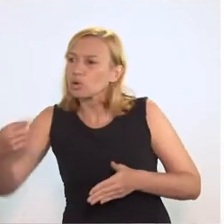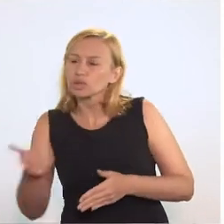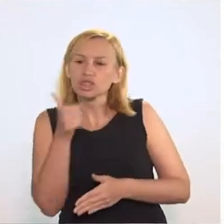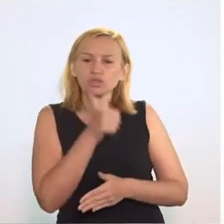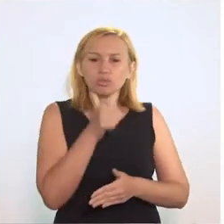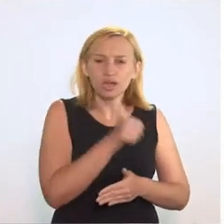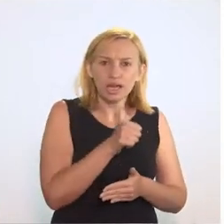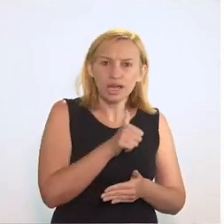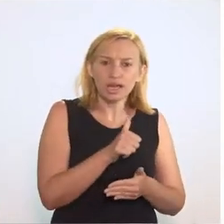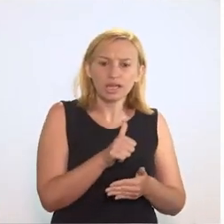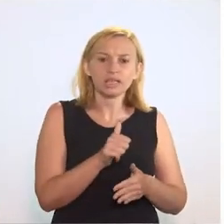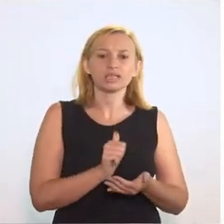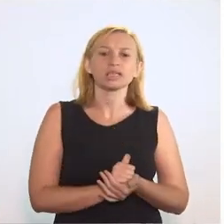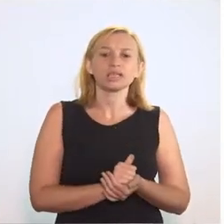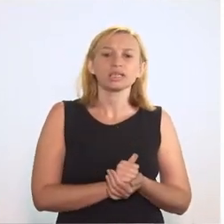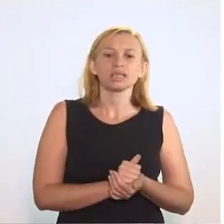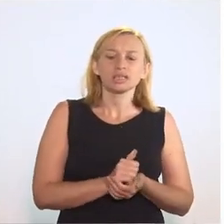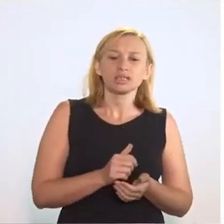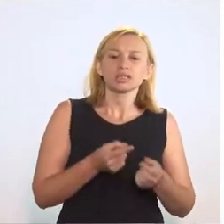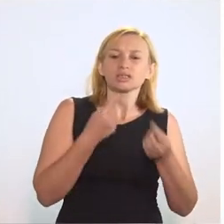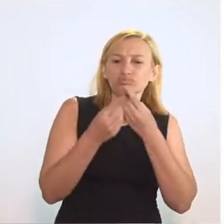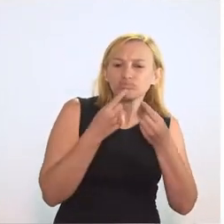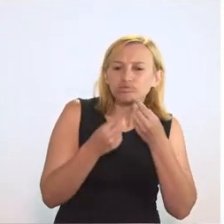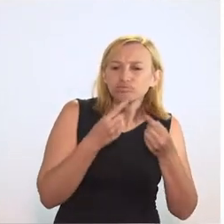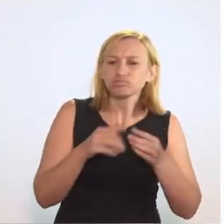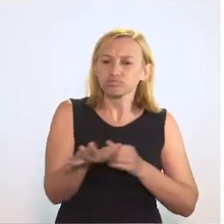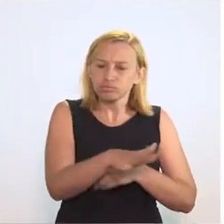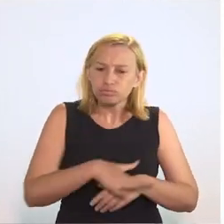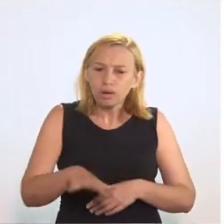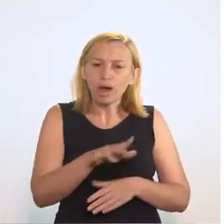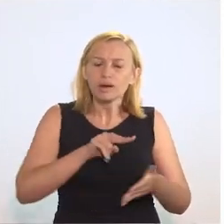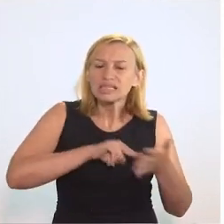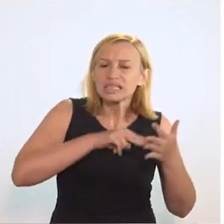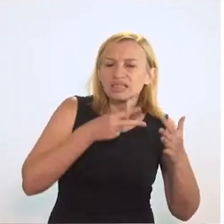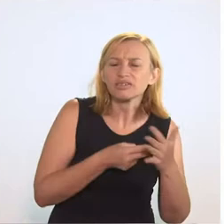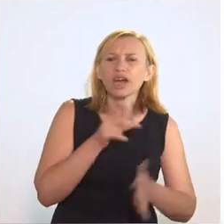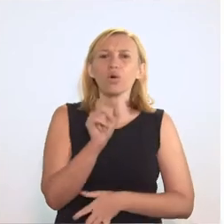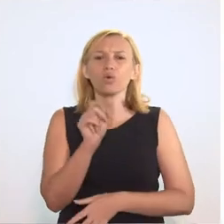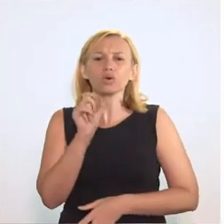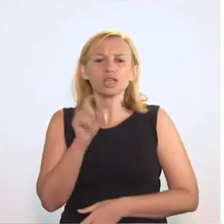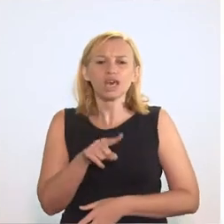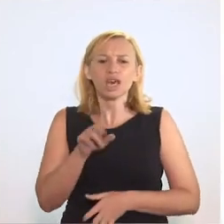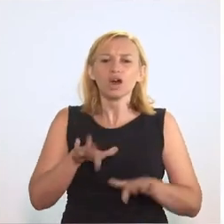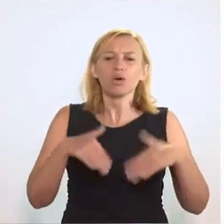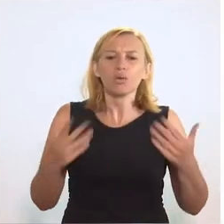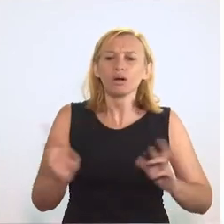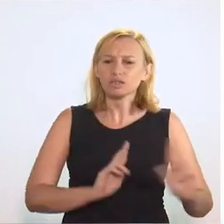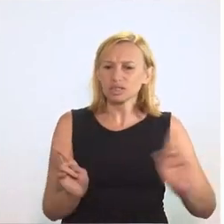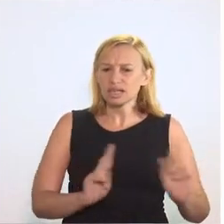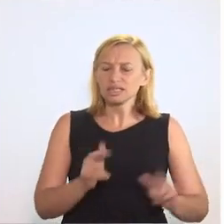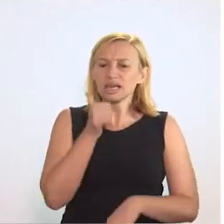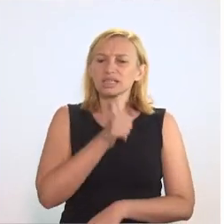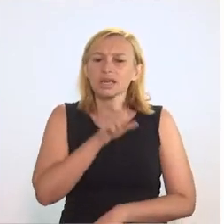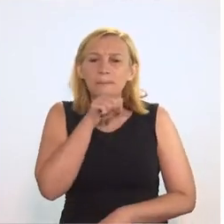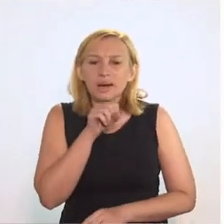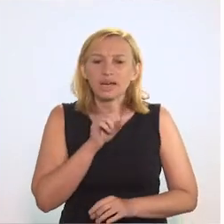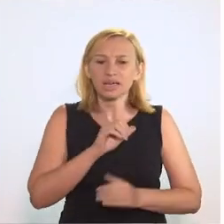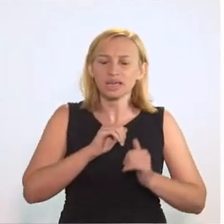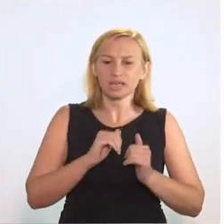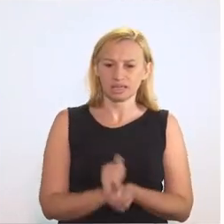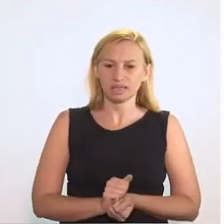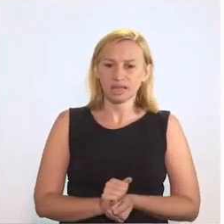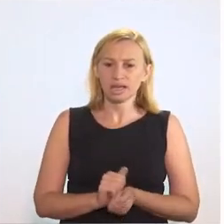outras mulheres, né? Principalmente me aproximar e criar essa rede de discussão para a gente ressignificar qual que é a nossa relação enquanto mães,